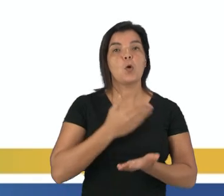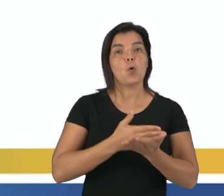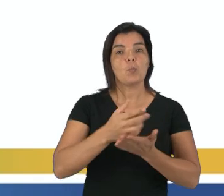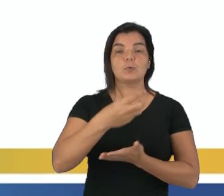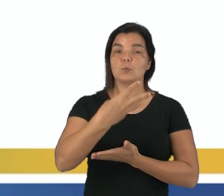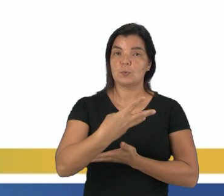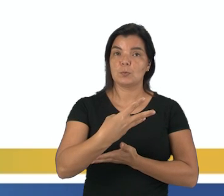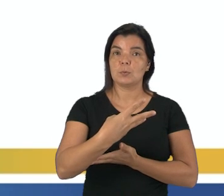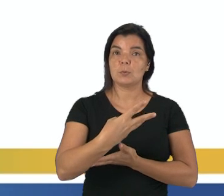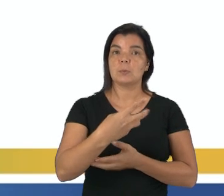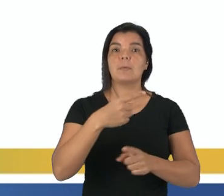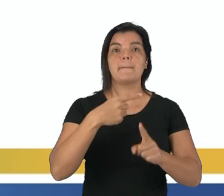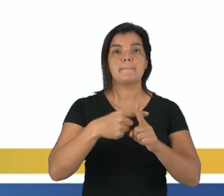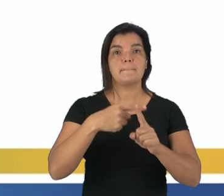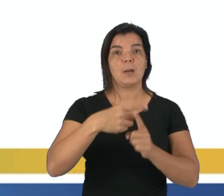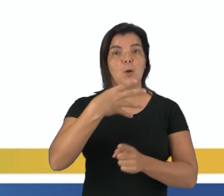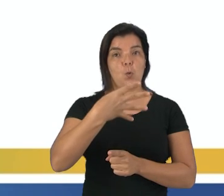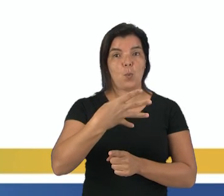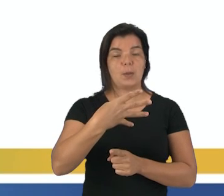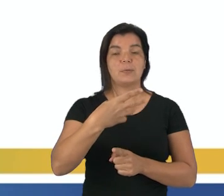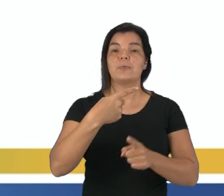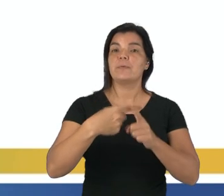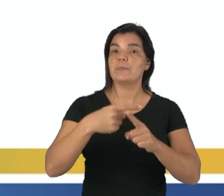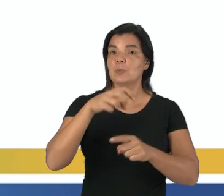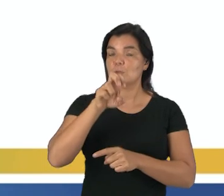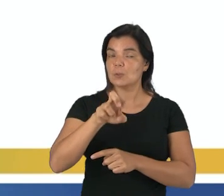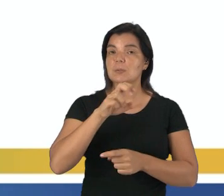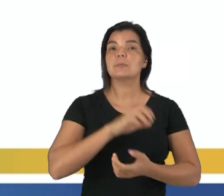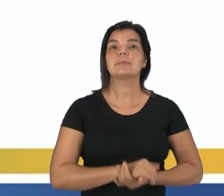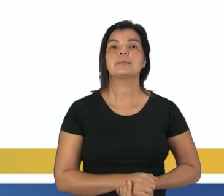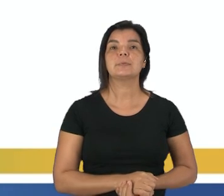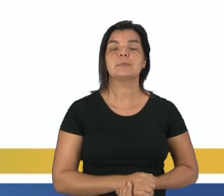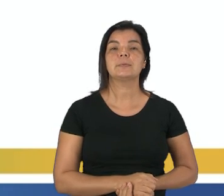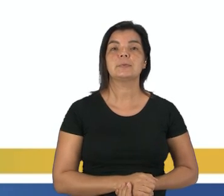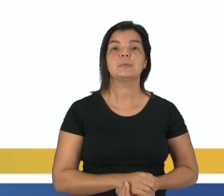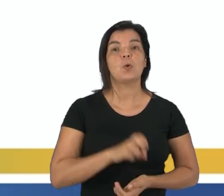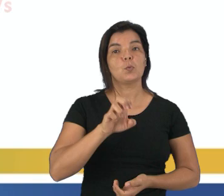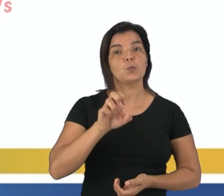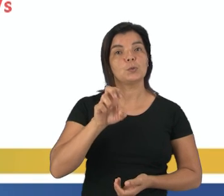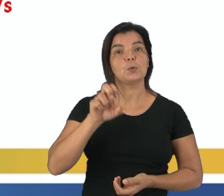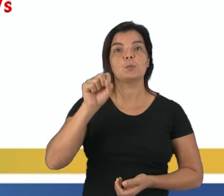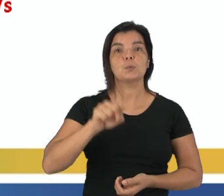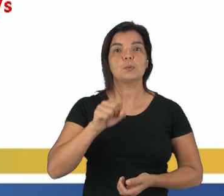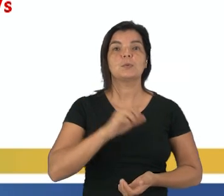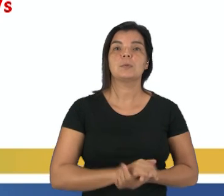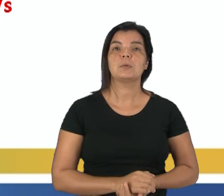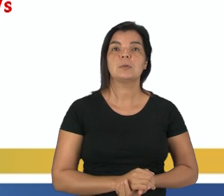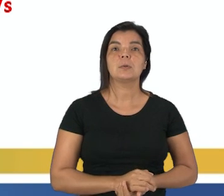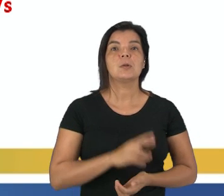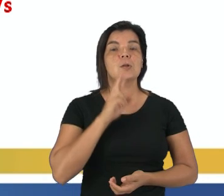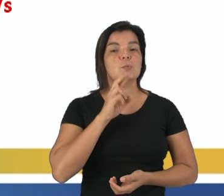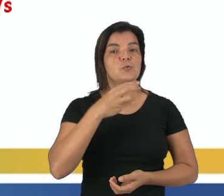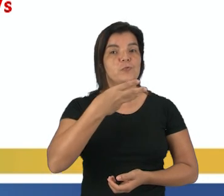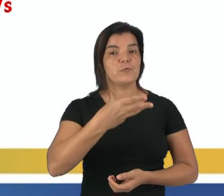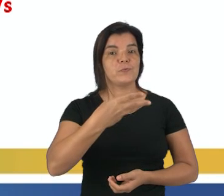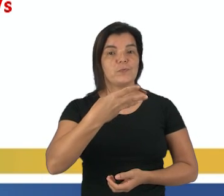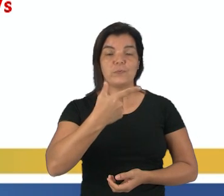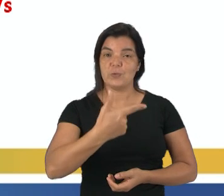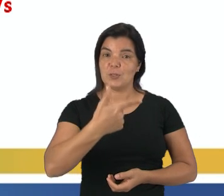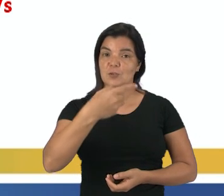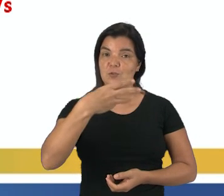com 3, mais 4 vezes os 5, né? Que são os 5 segundos. E aí nós temos a velocidade ali